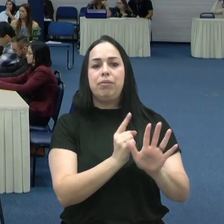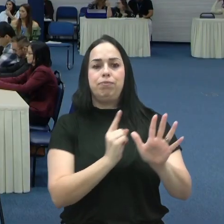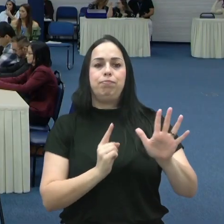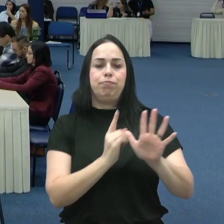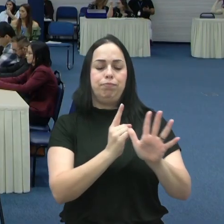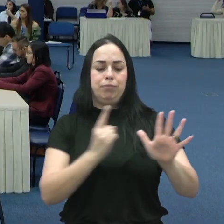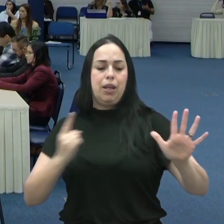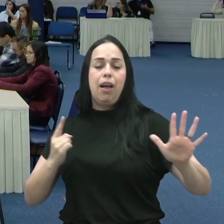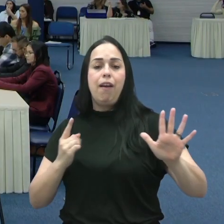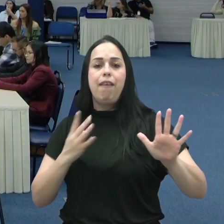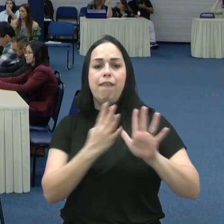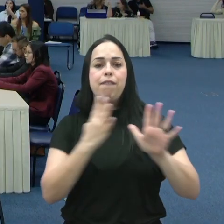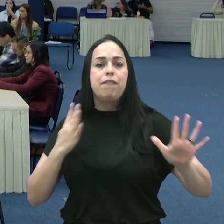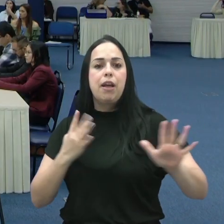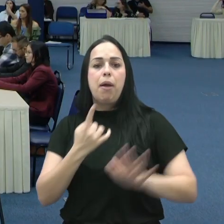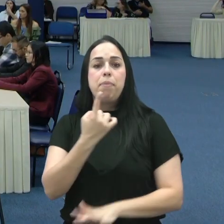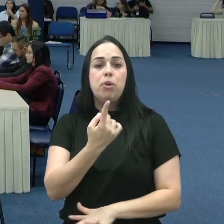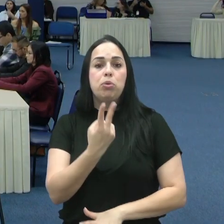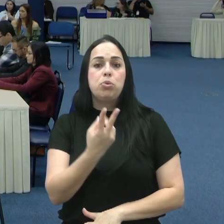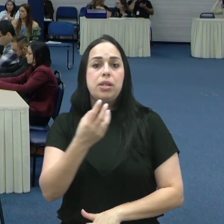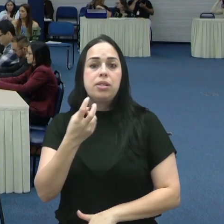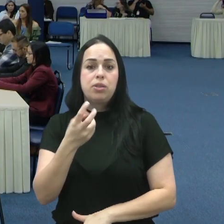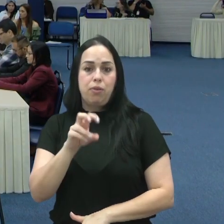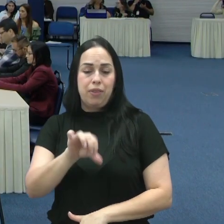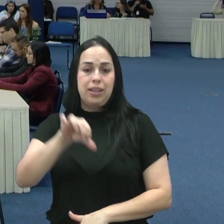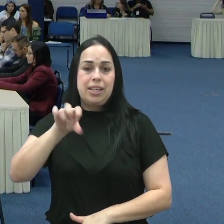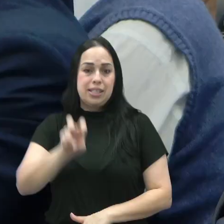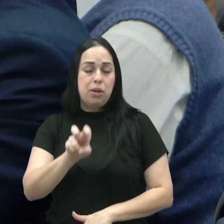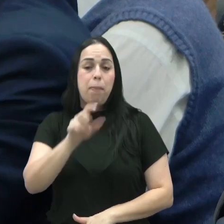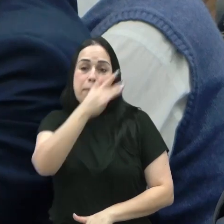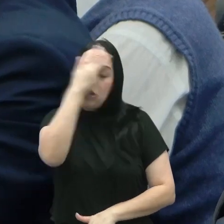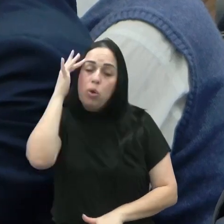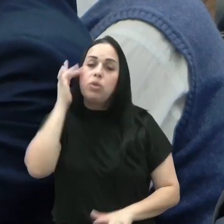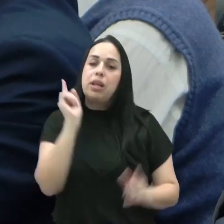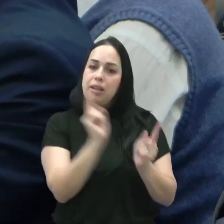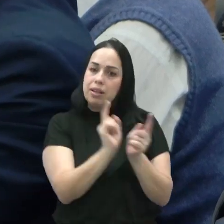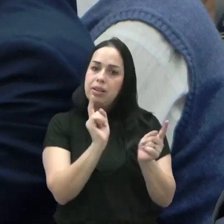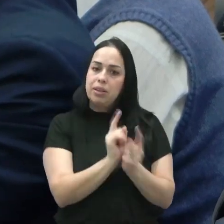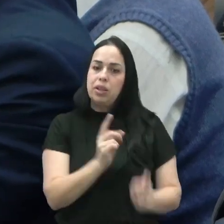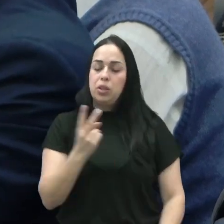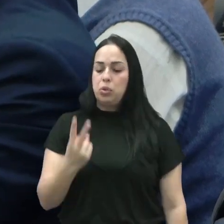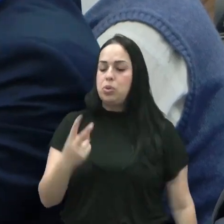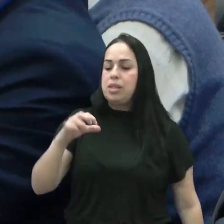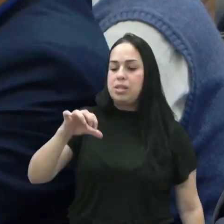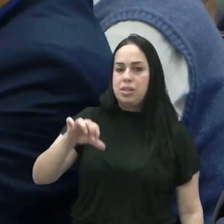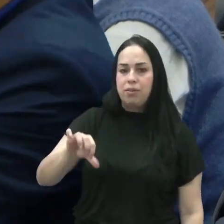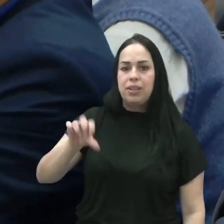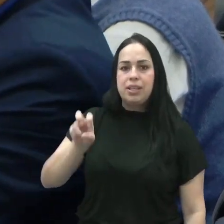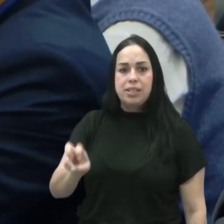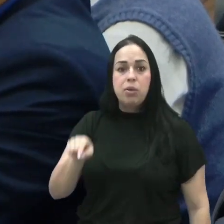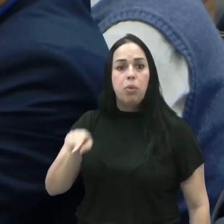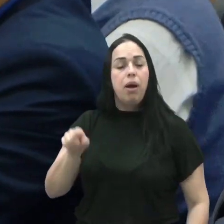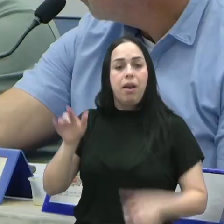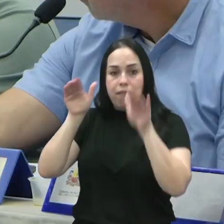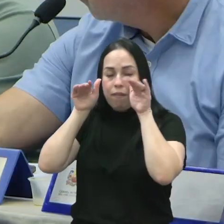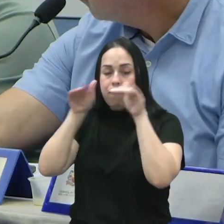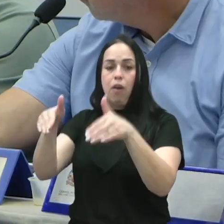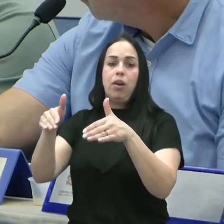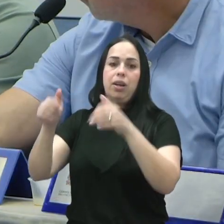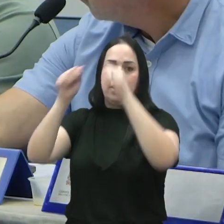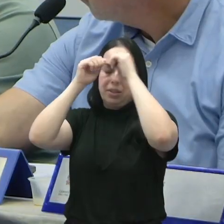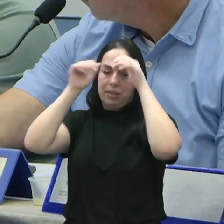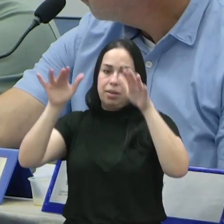Hoje, 1.295 pessoas são atendidas, 255 delas com TEA.